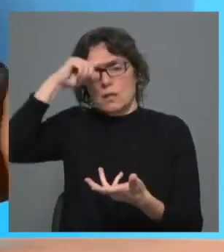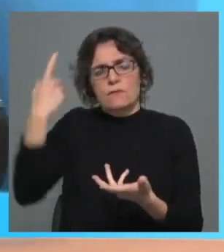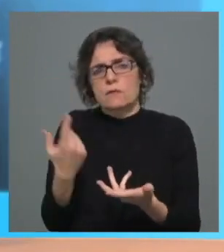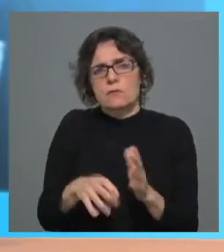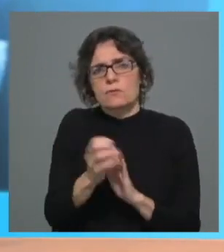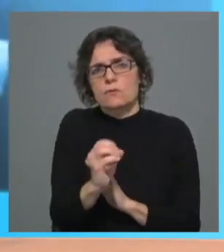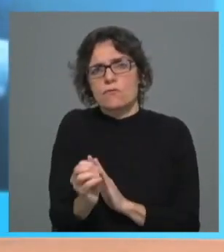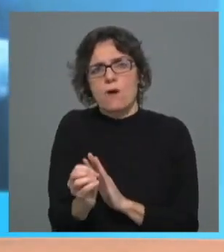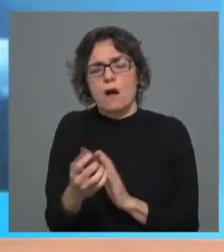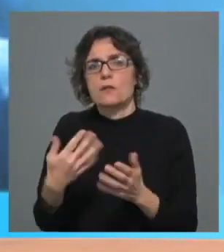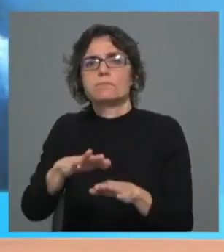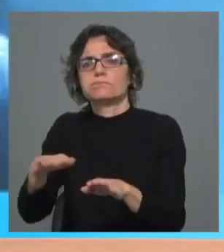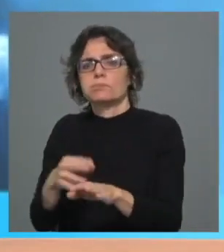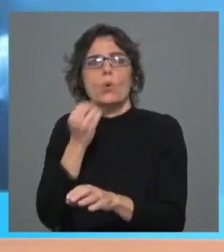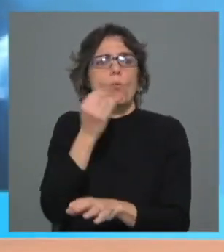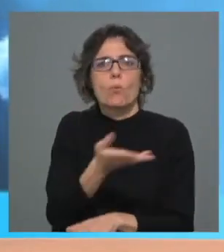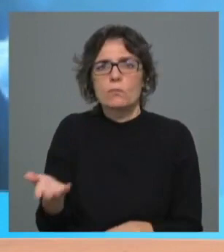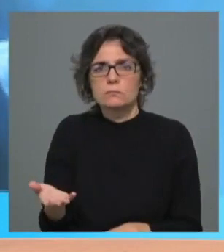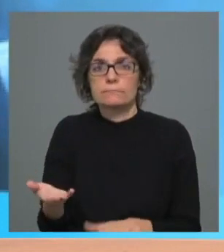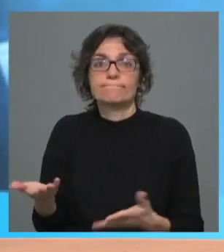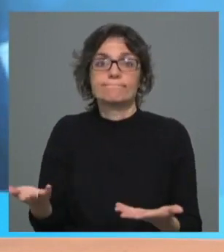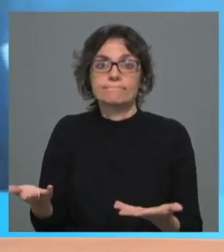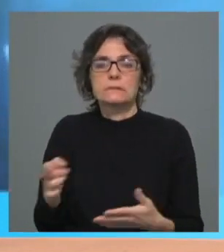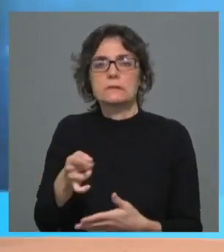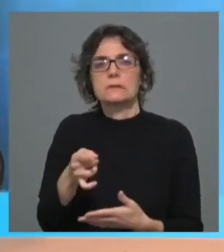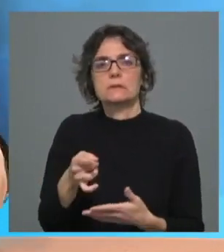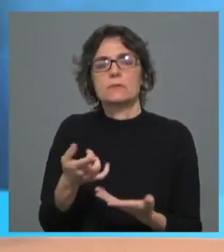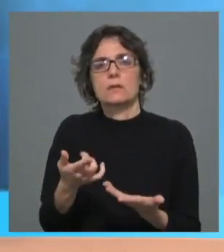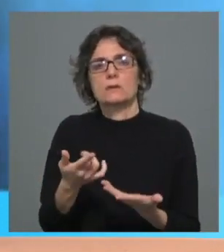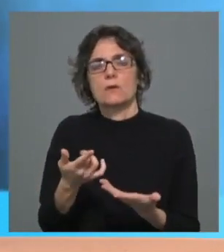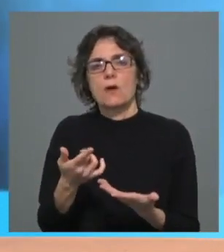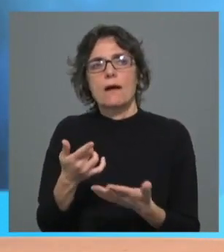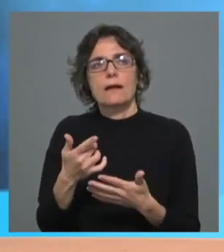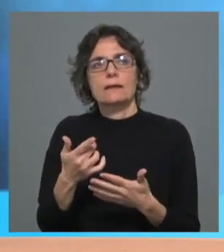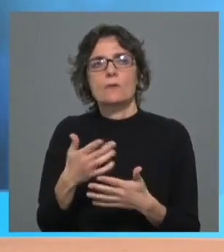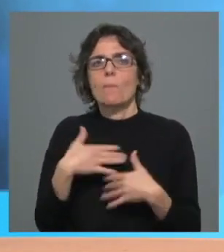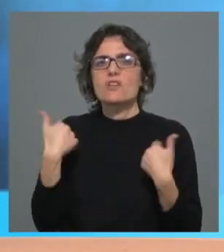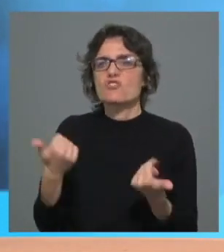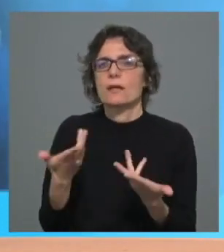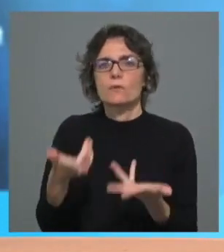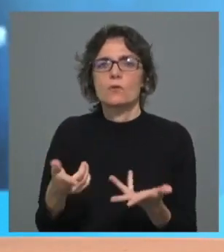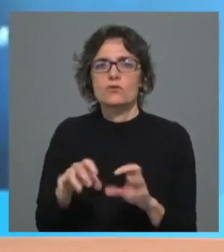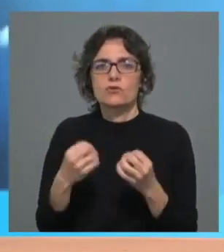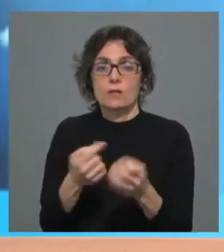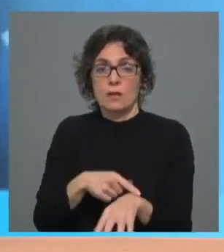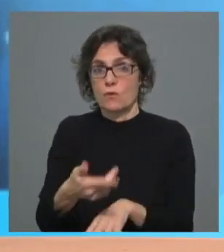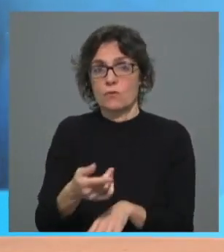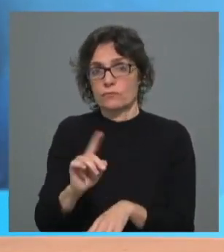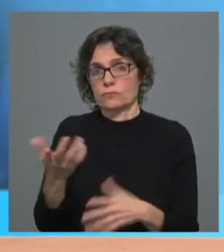tem que ir estacionar depois não há estacionamento portanto a parte das comunidades que nós exigimos na sociedade contemporânea já